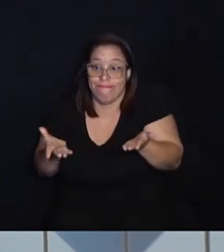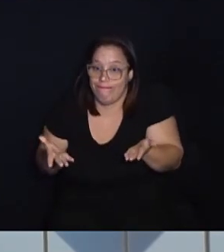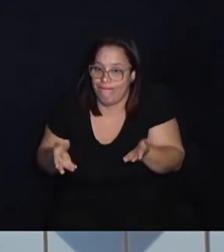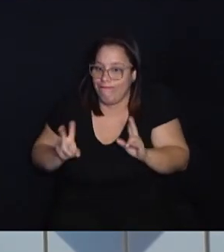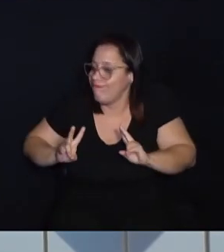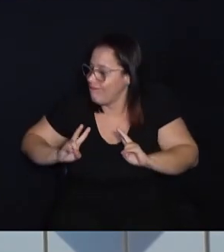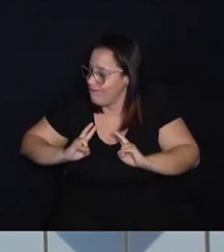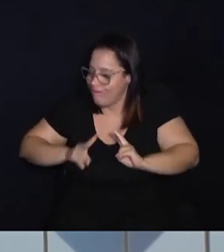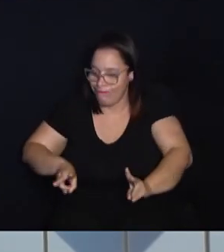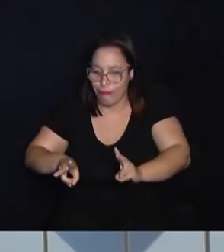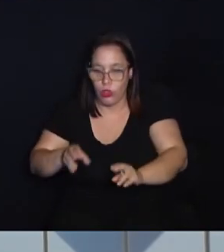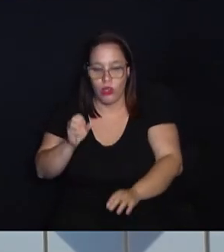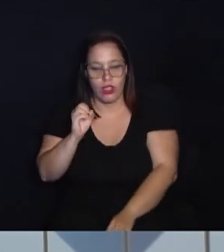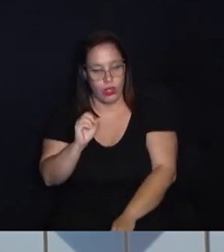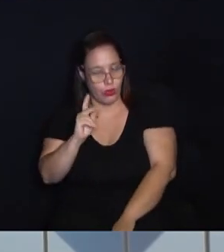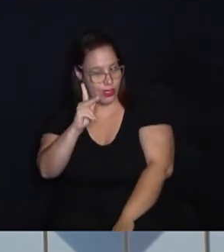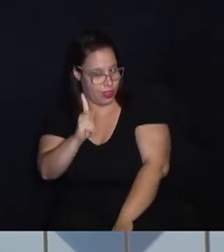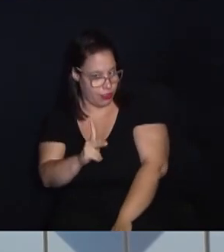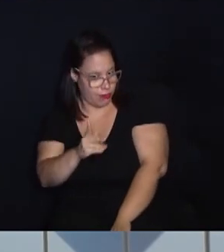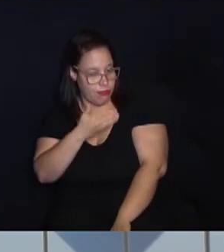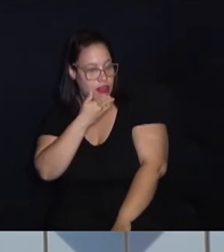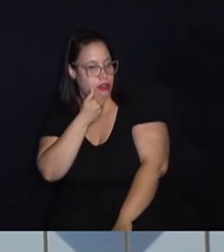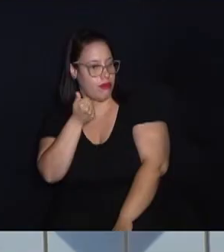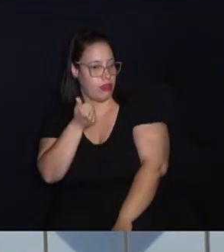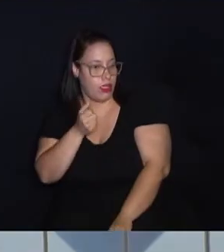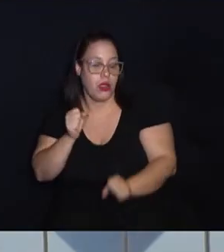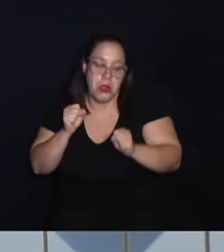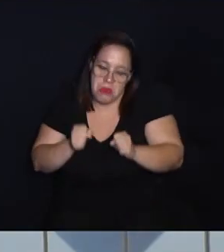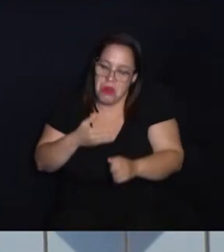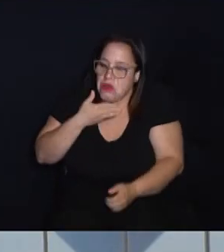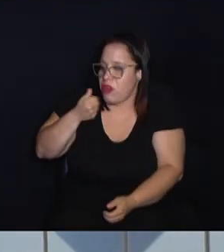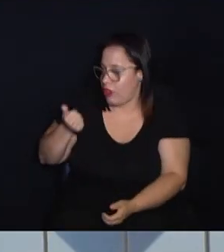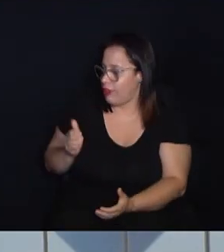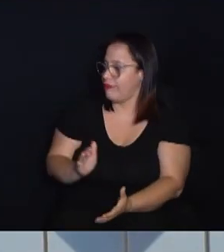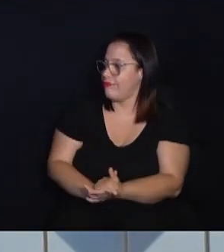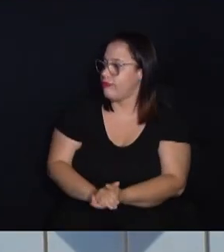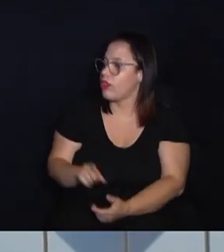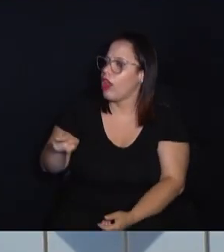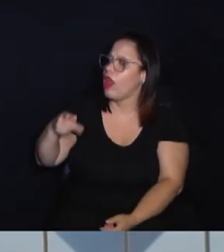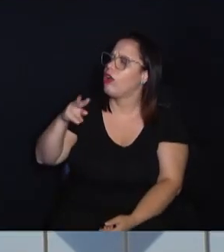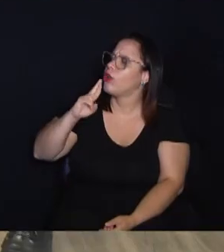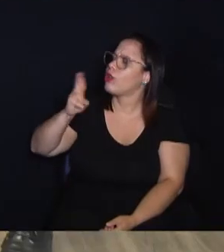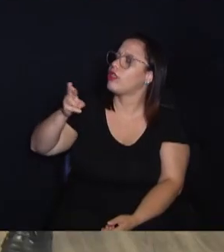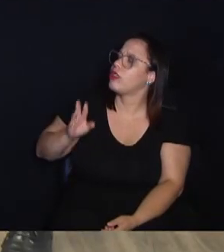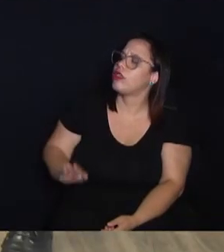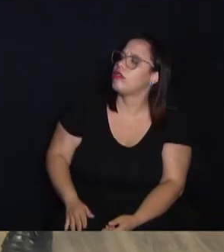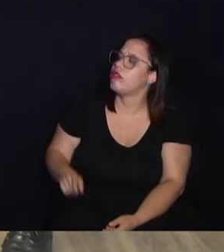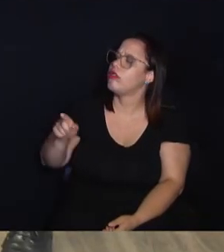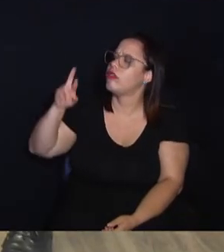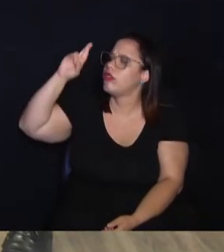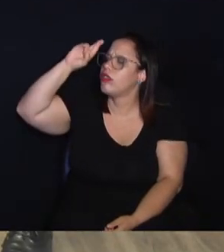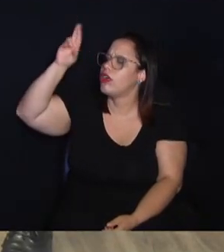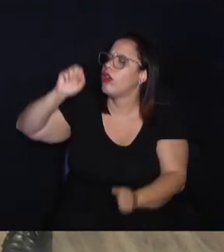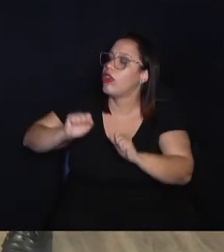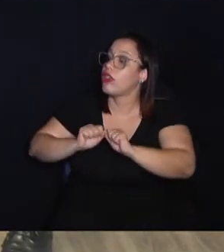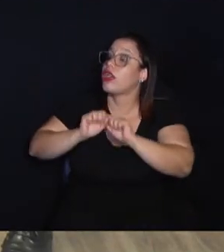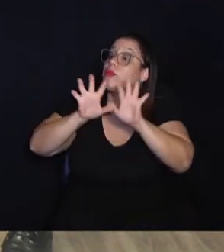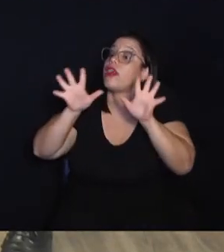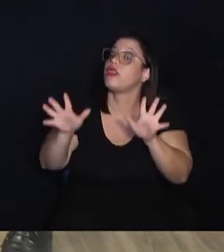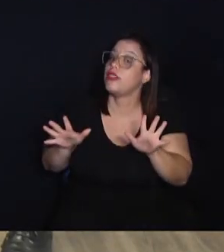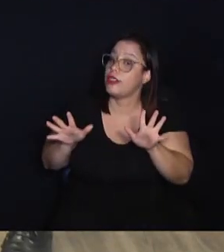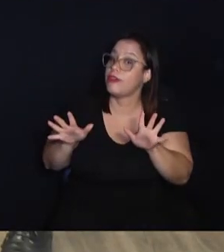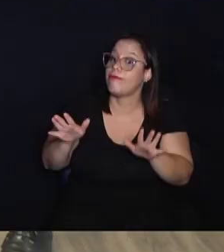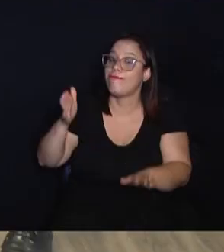continuar aquilo que está dando certo, melhorando aquilo que pode ser melhorado. Na sua resposta, o senhor falou sobre transparência. E a gente